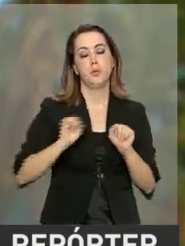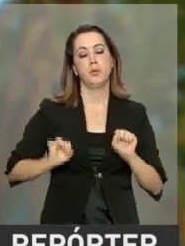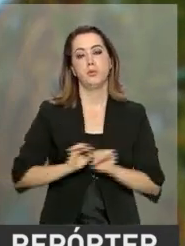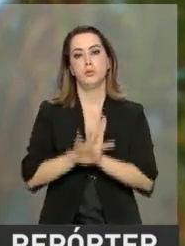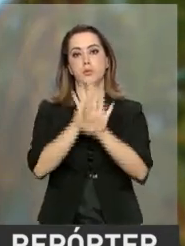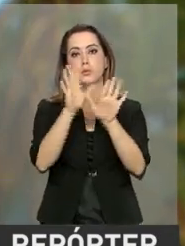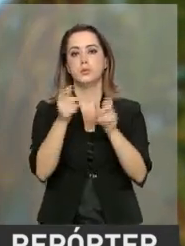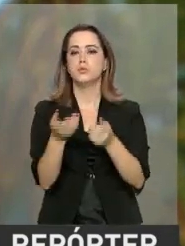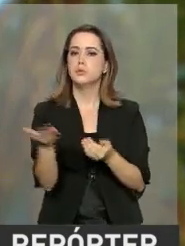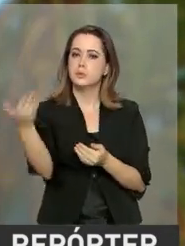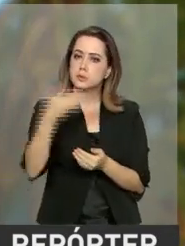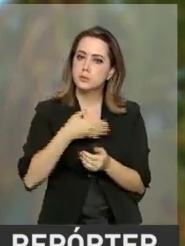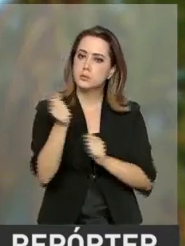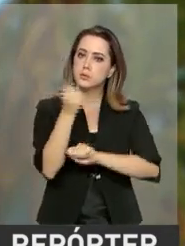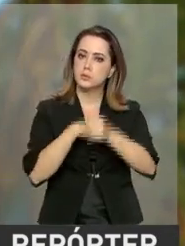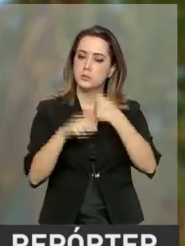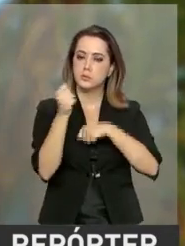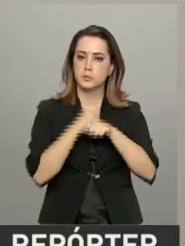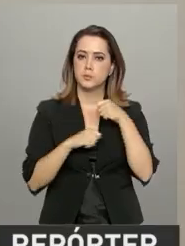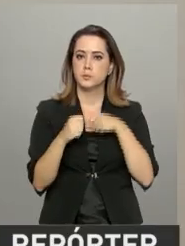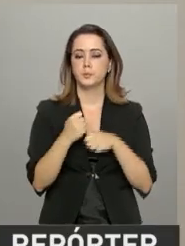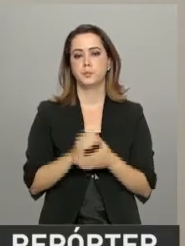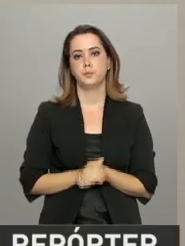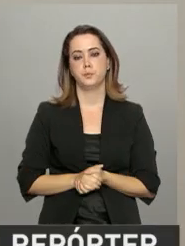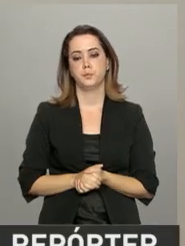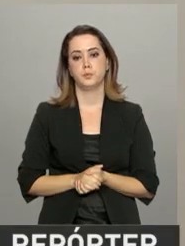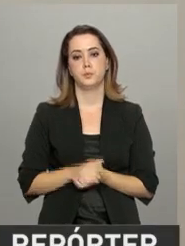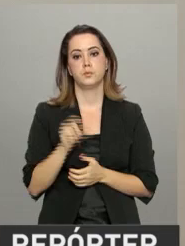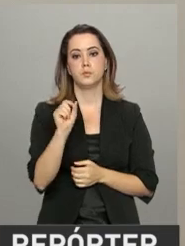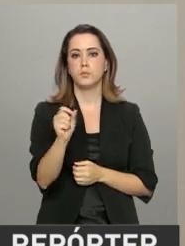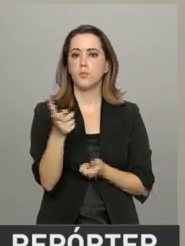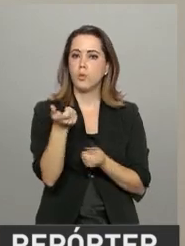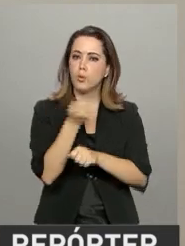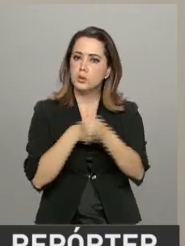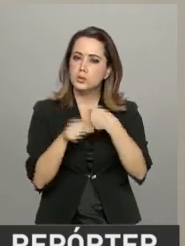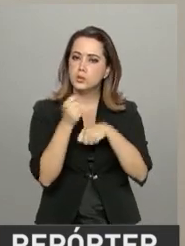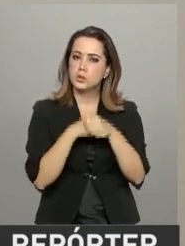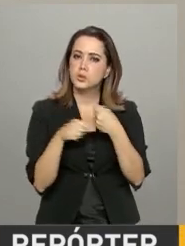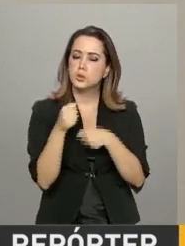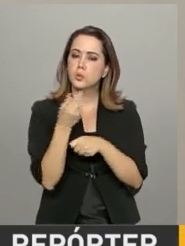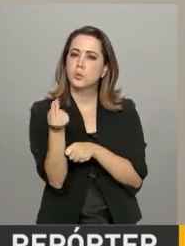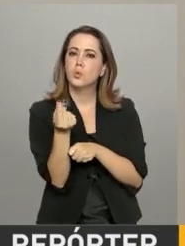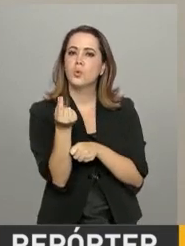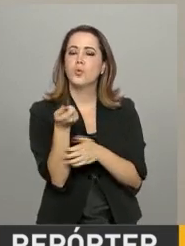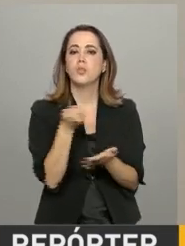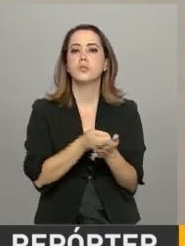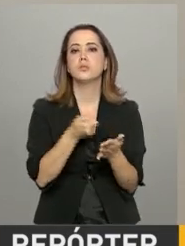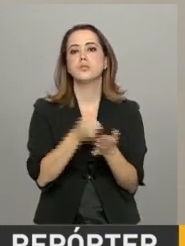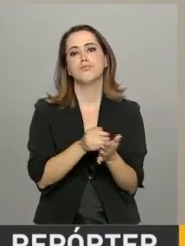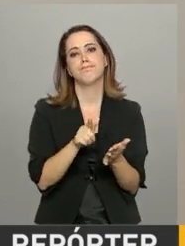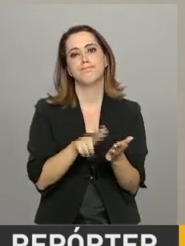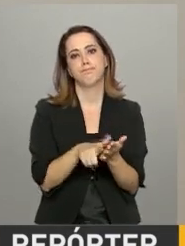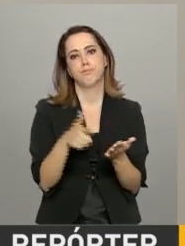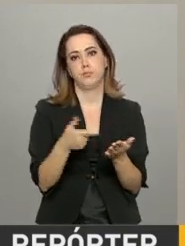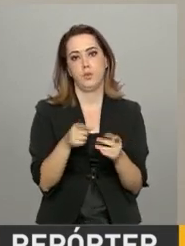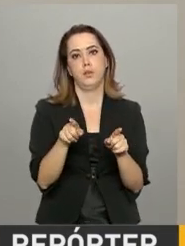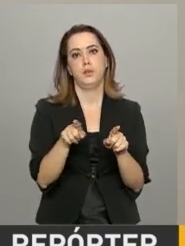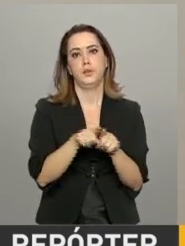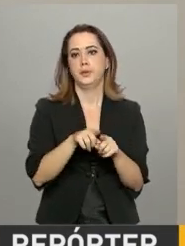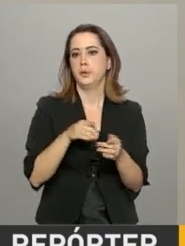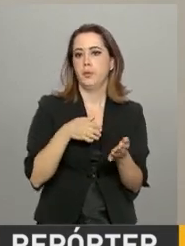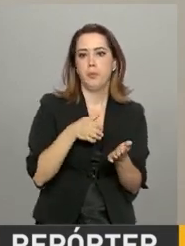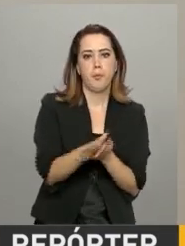e gera economia do os recursos públicos economia dos custos que hoje são assumidos com